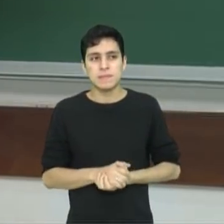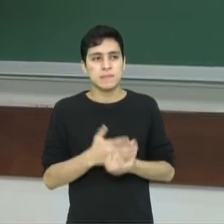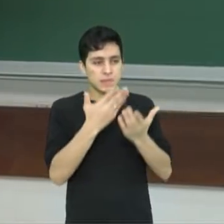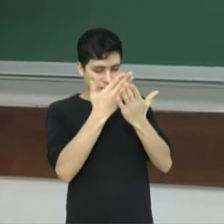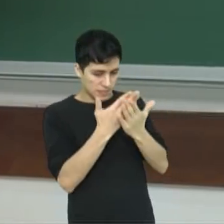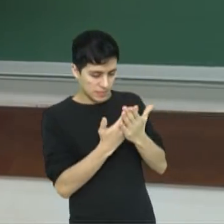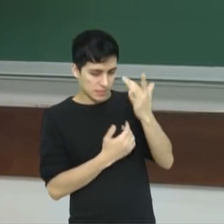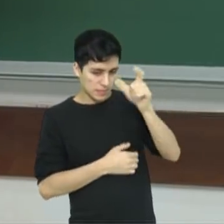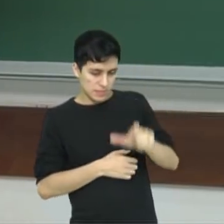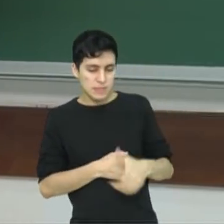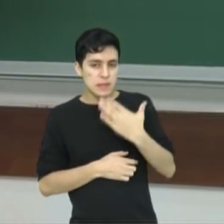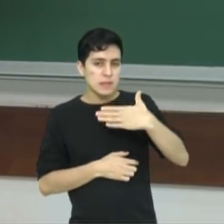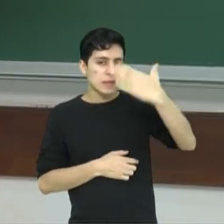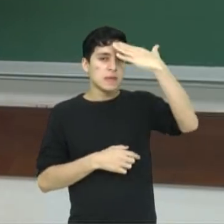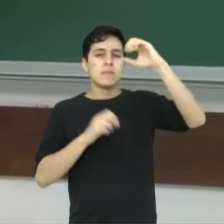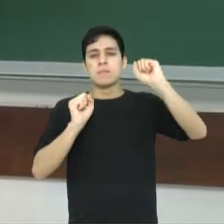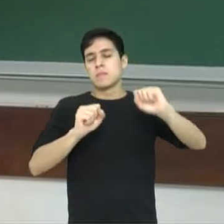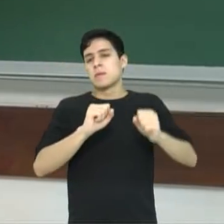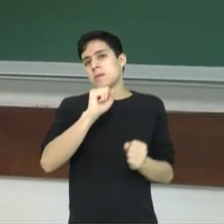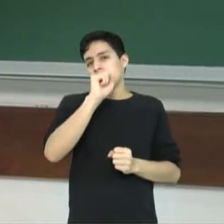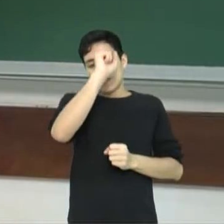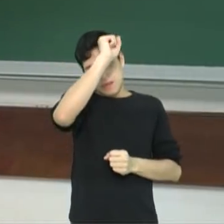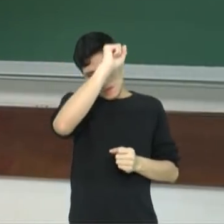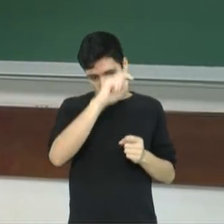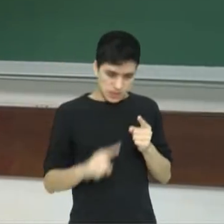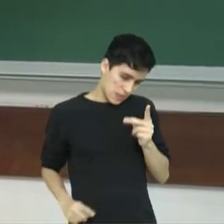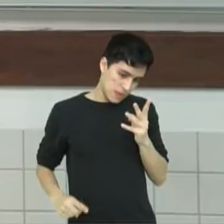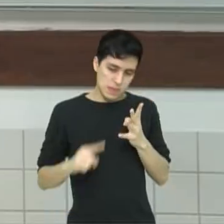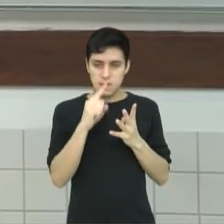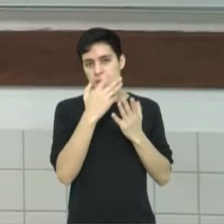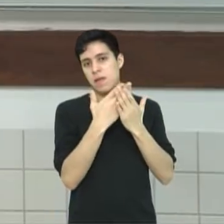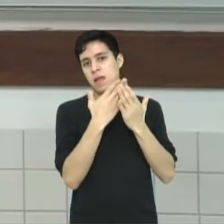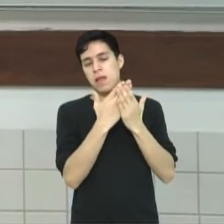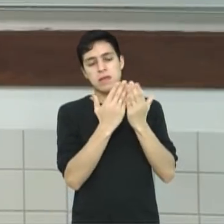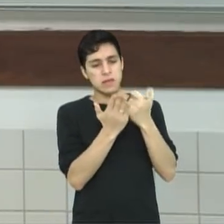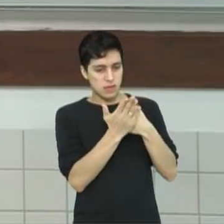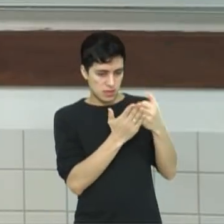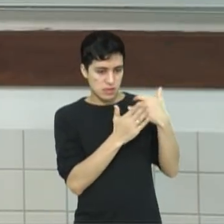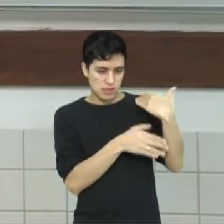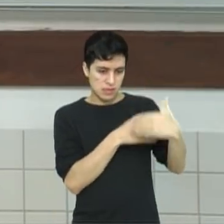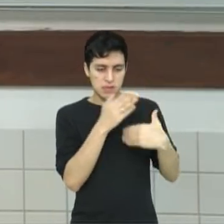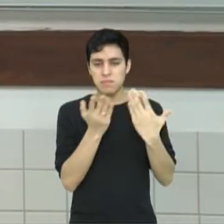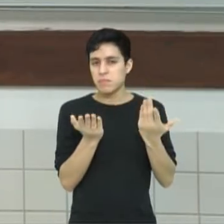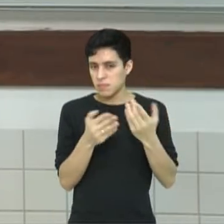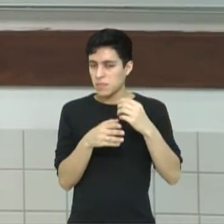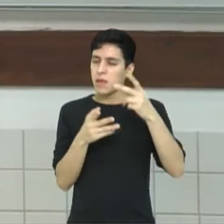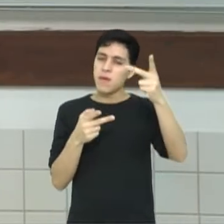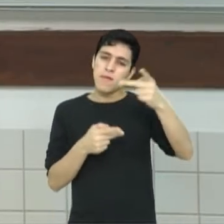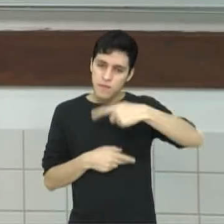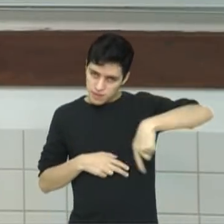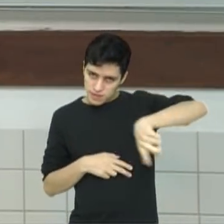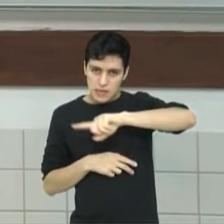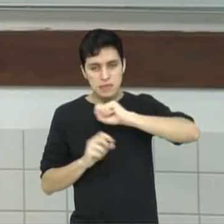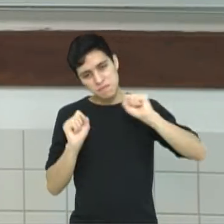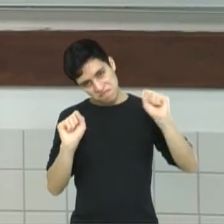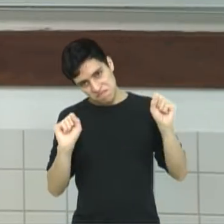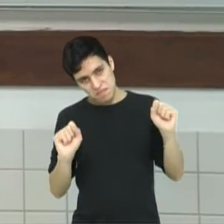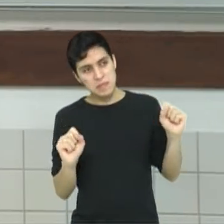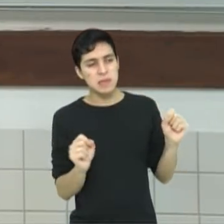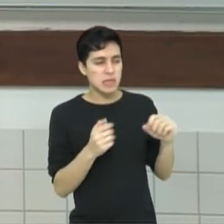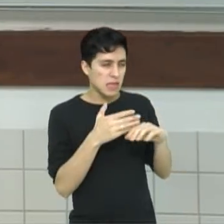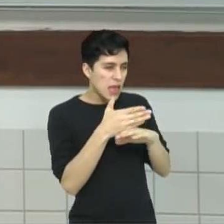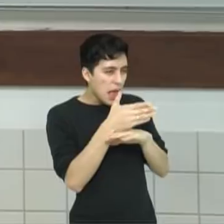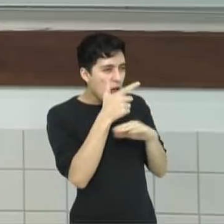ano, estudem um pouquinho mais, inclusive, sobre esse tema aí. Combinado? Fechou? Próxima aula, 8, 9, domínios germanos, os reinos